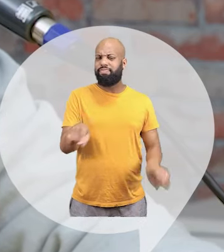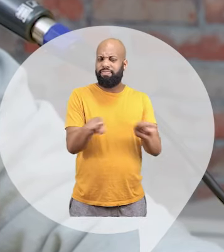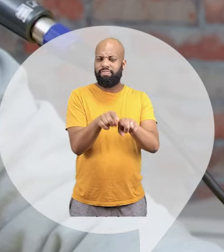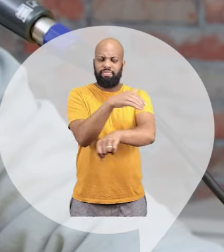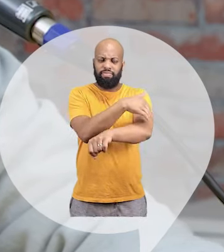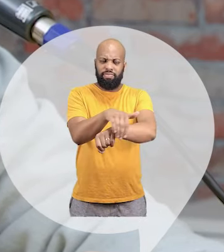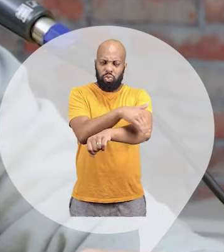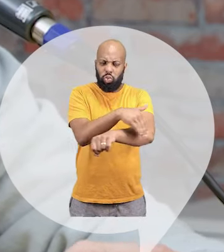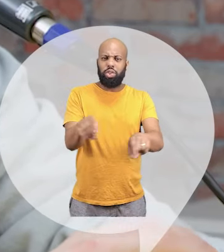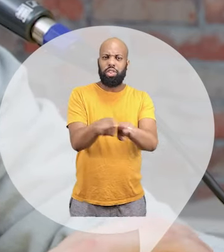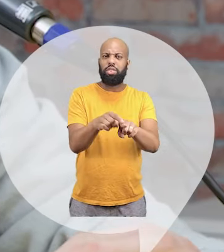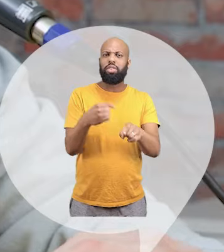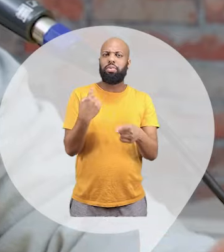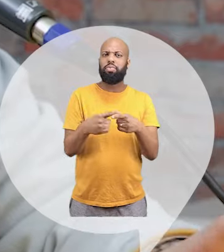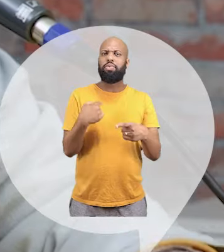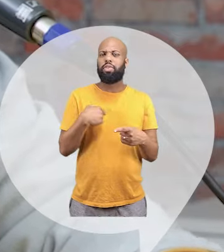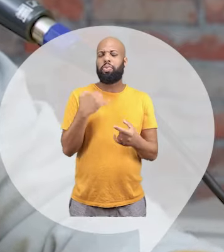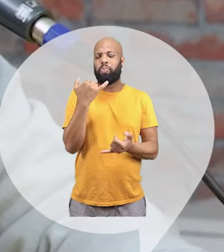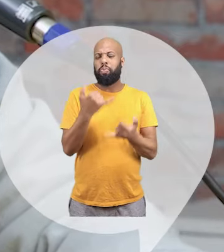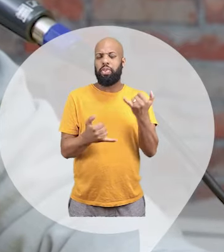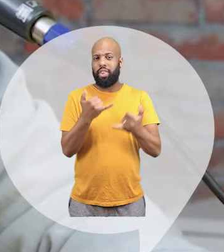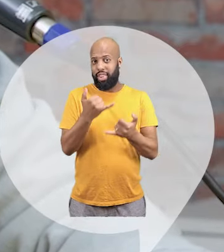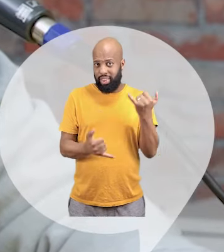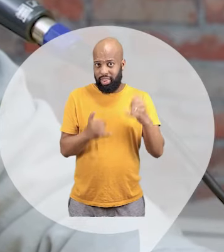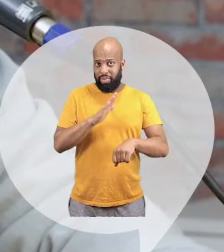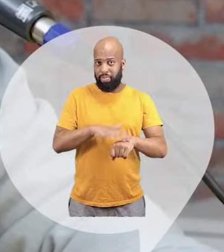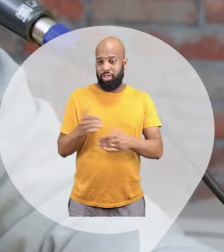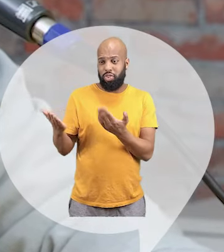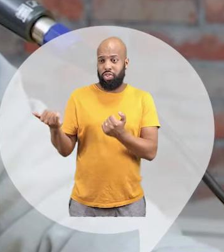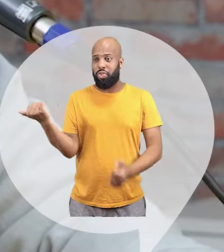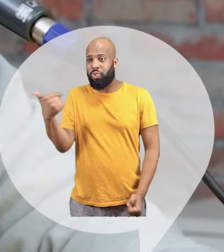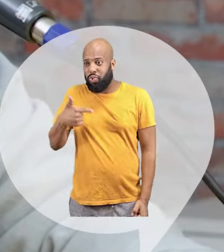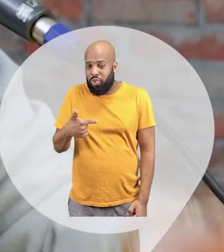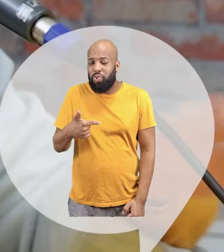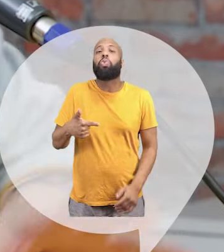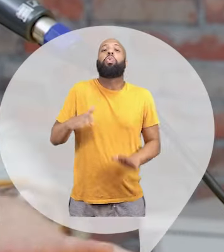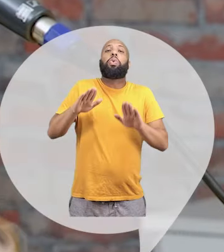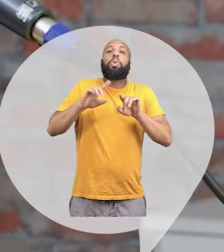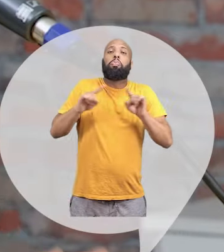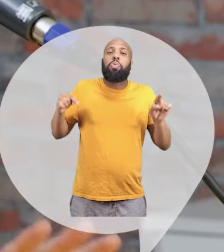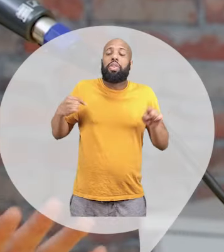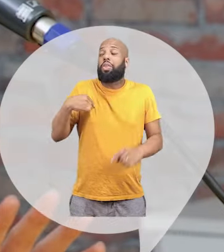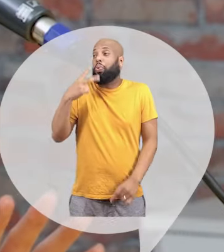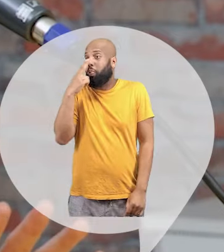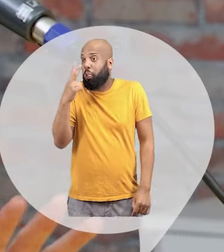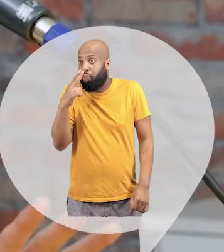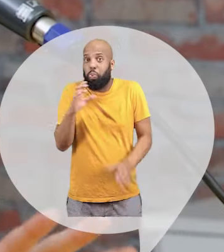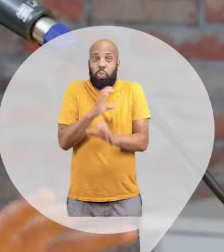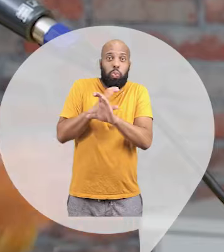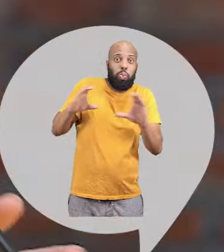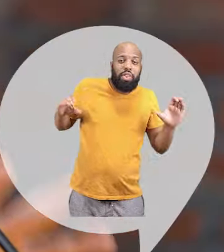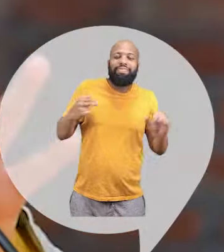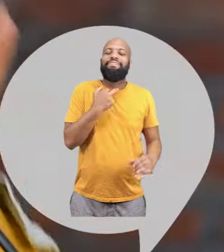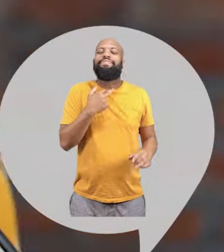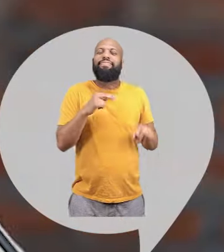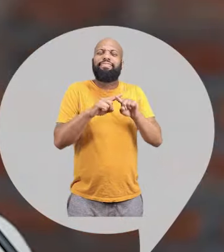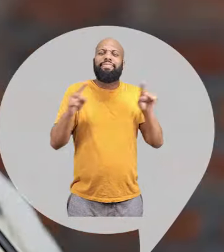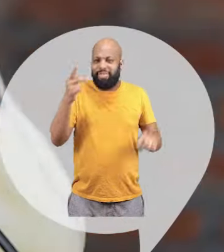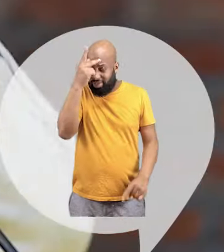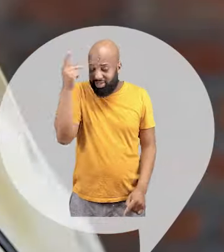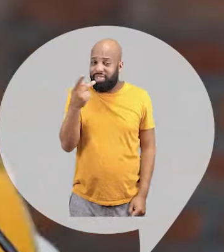de tocar na rua porque eu tenho essa coisa de parecer um pouco mais novo do que eu sou eu acho eu não posso falar isso com Tanta Confiança assim mas